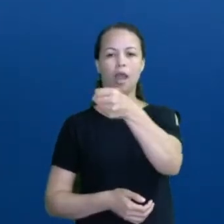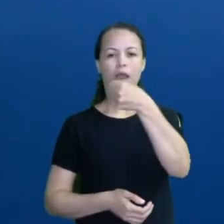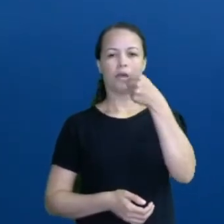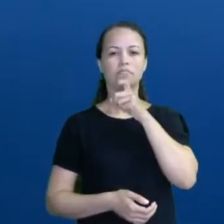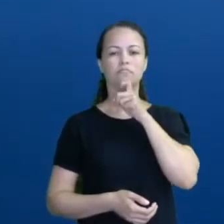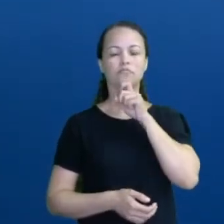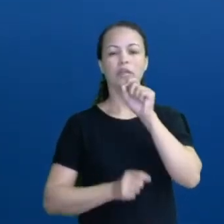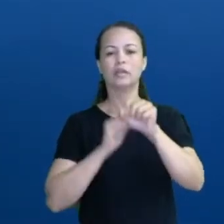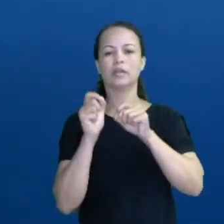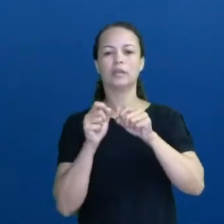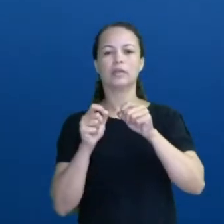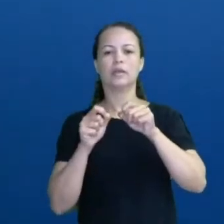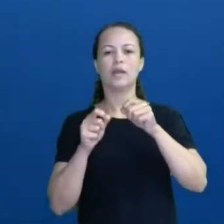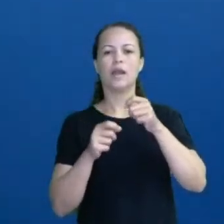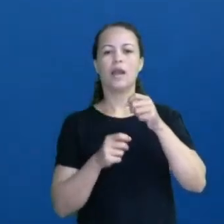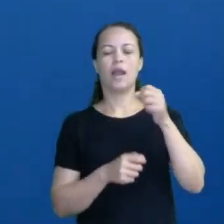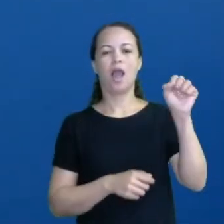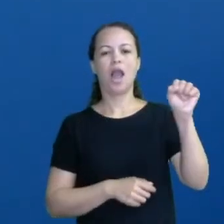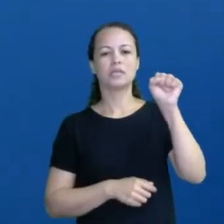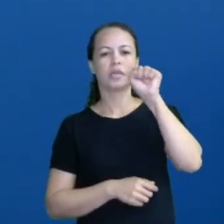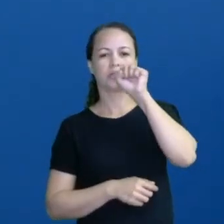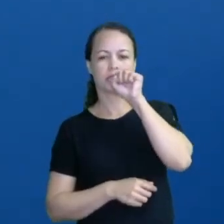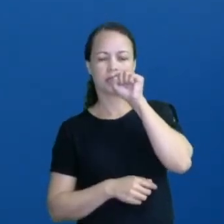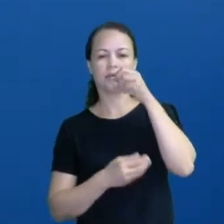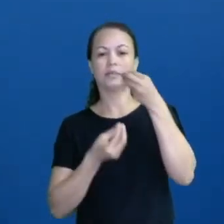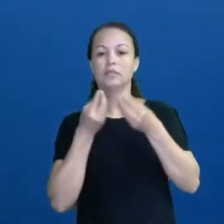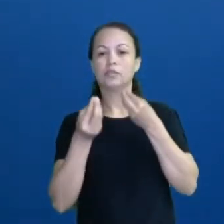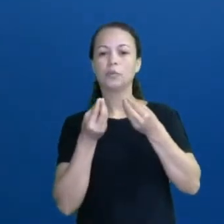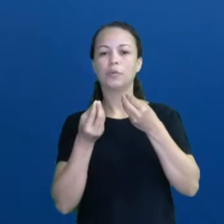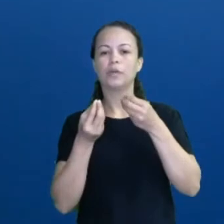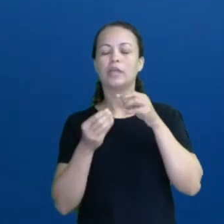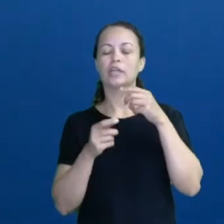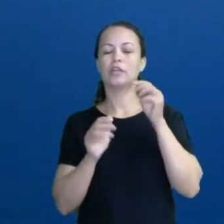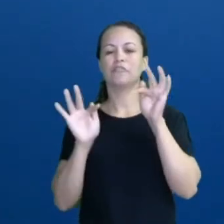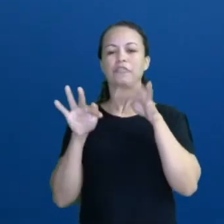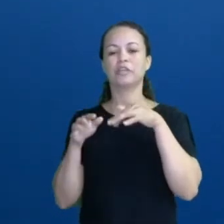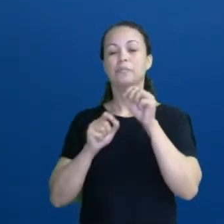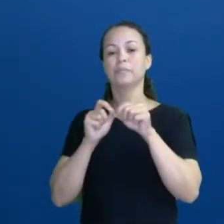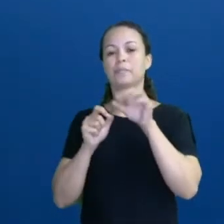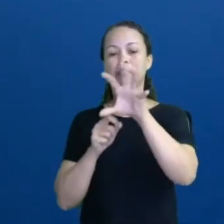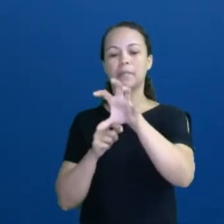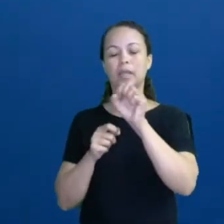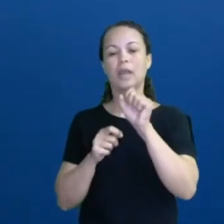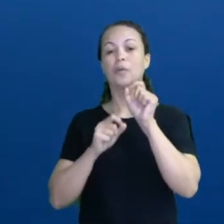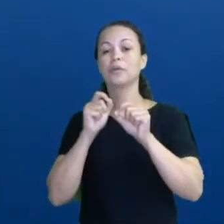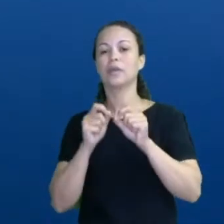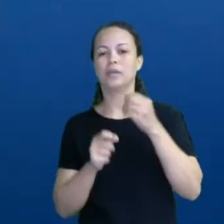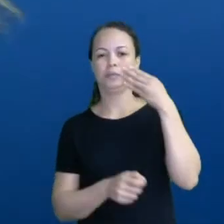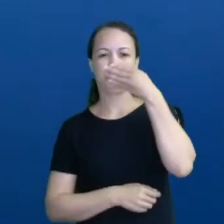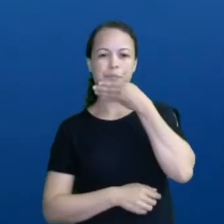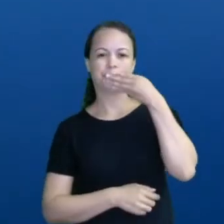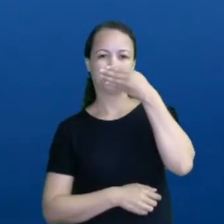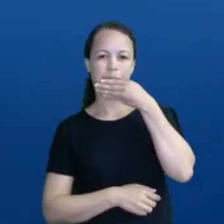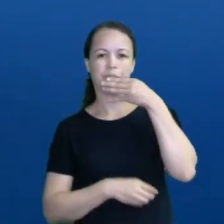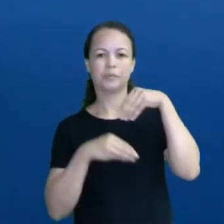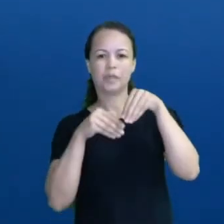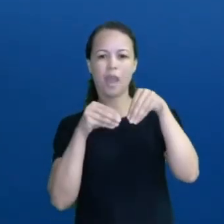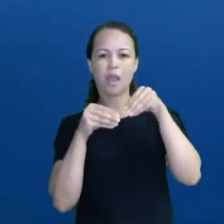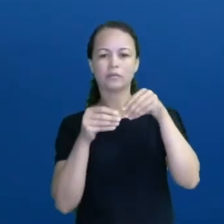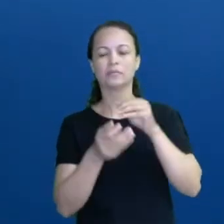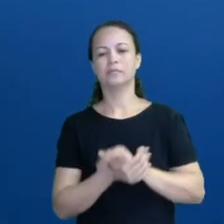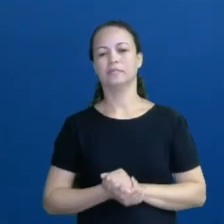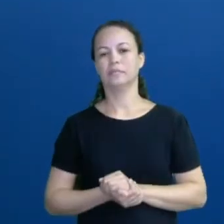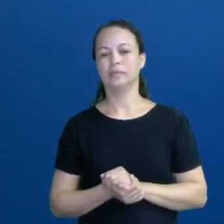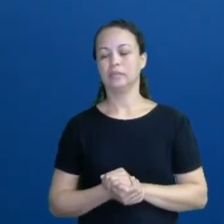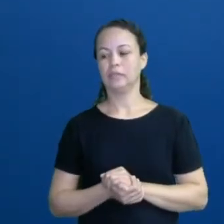geladeira a cenoura e por fim pegar o açúcar. Então tá aqui, ó, a